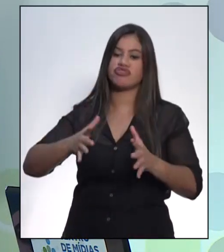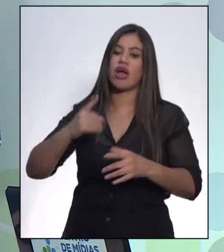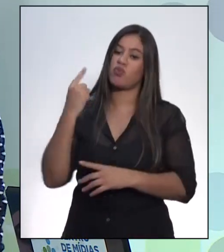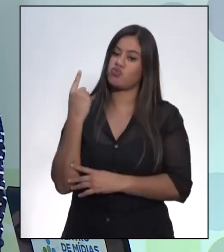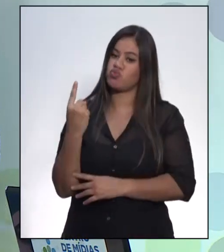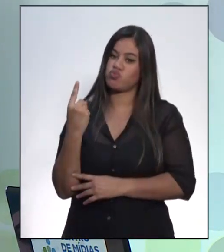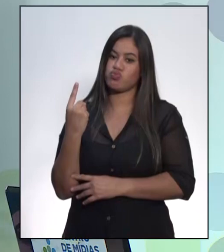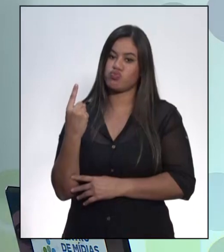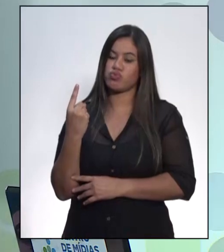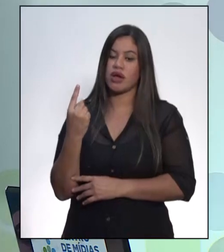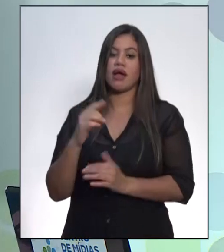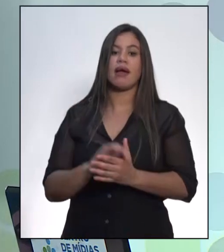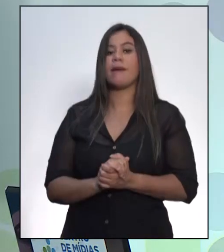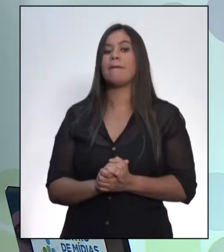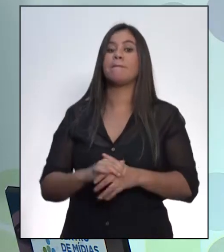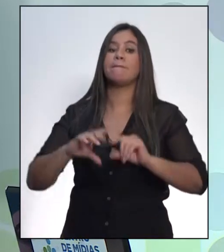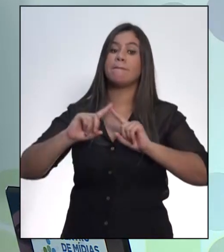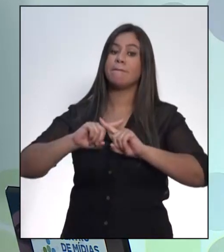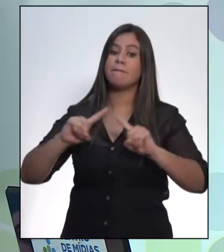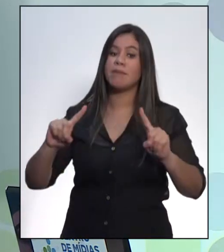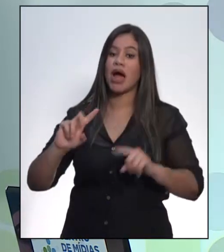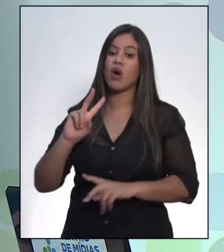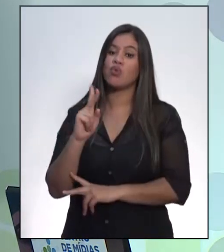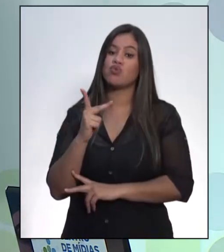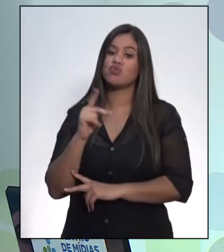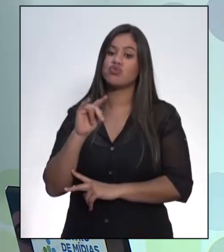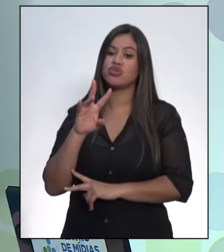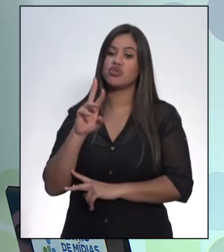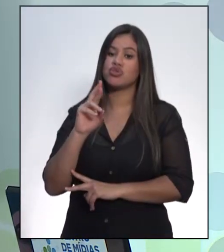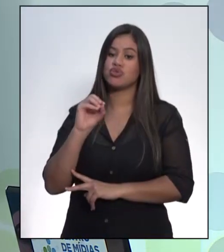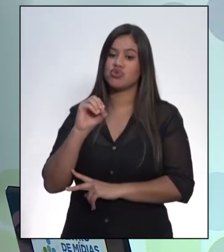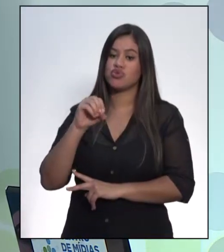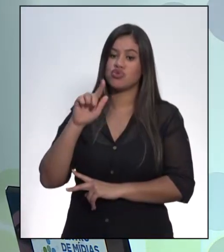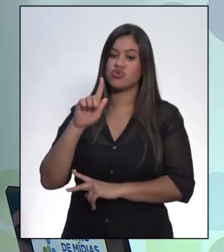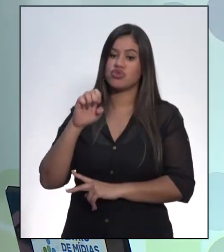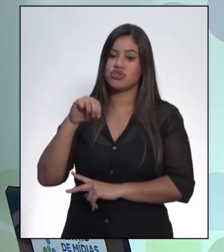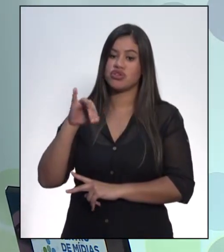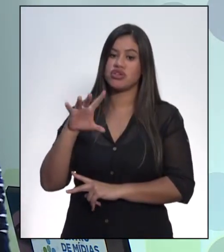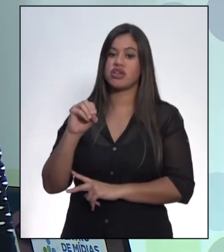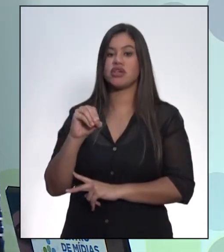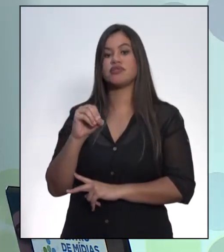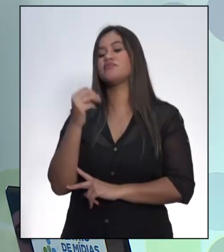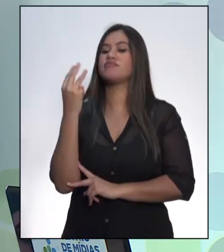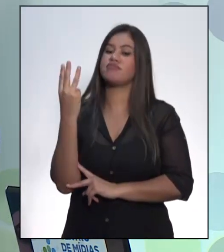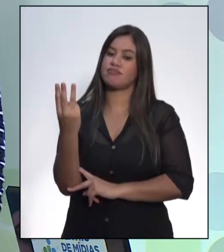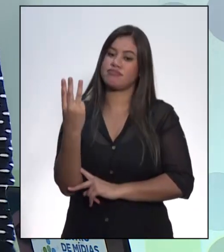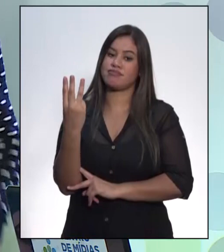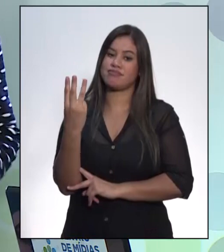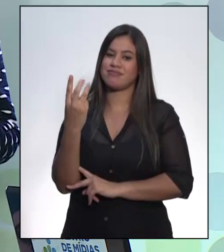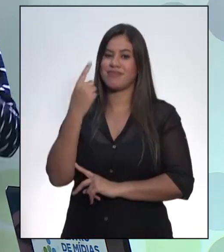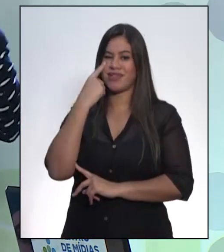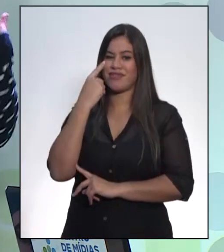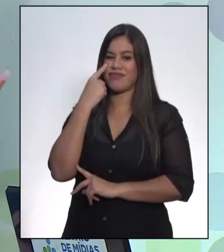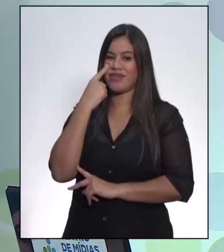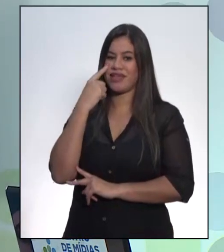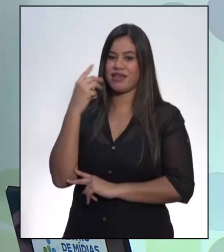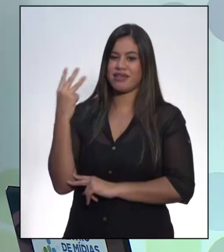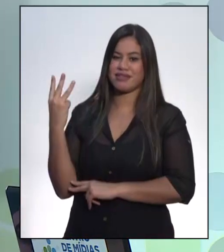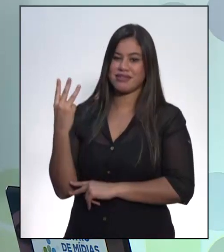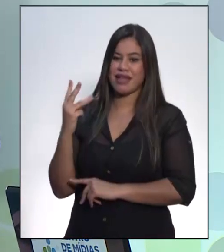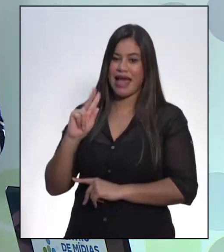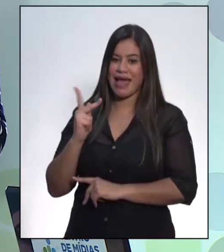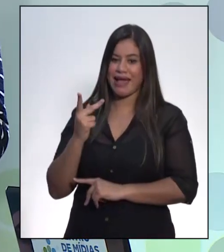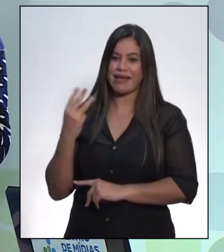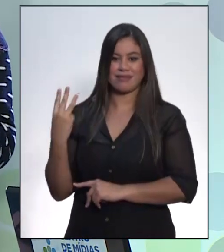uma vez. Mas o hidrogênio, eu vou ter o expoente 3. Se eu tiver valores, eu